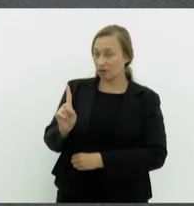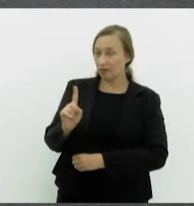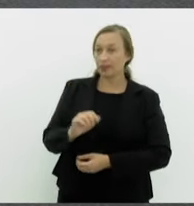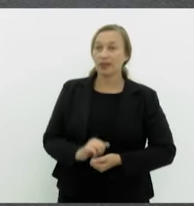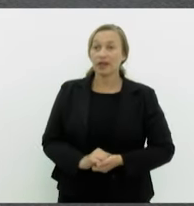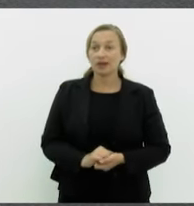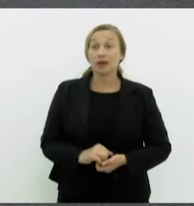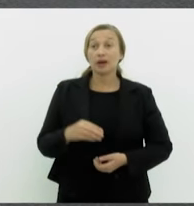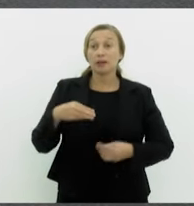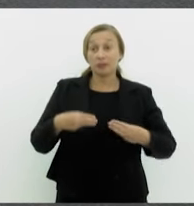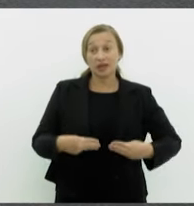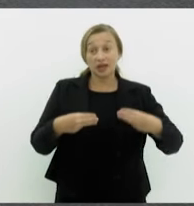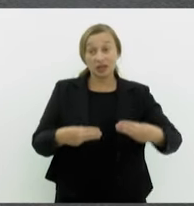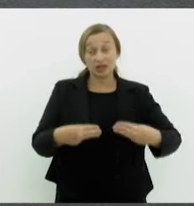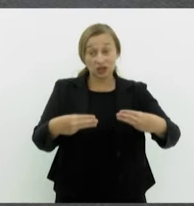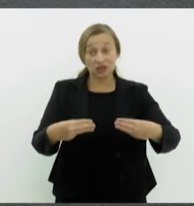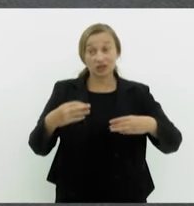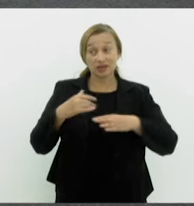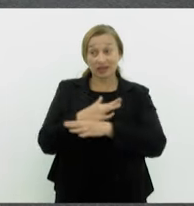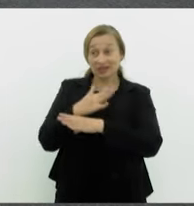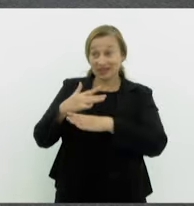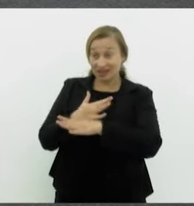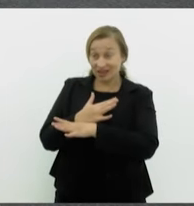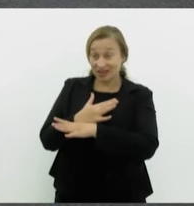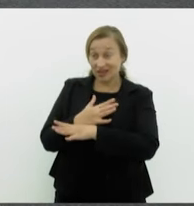do ministro das Cidades já falei, mas